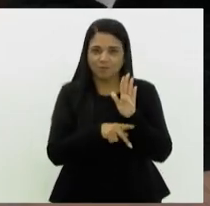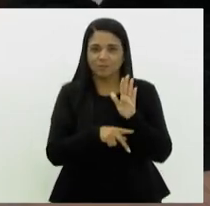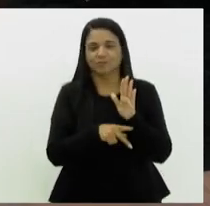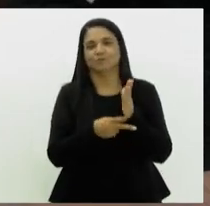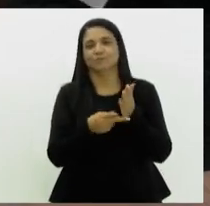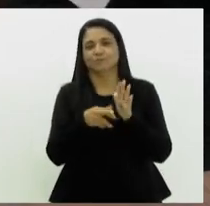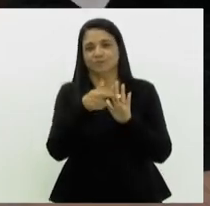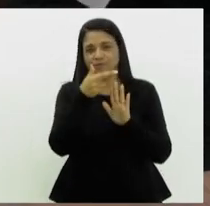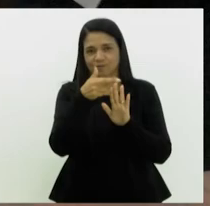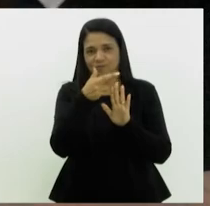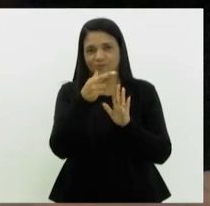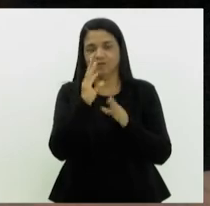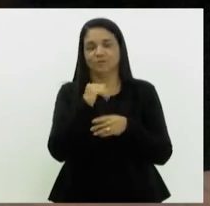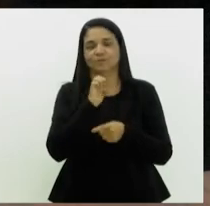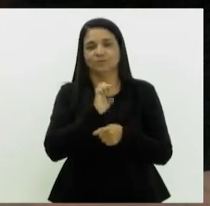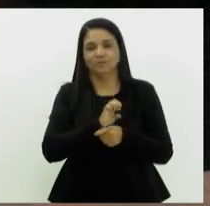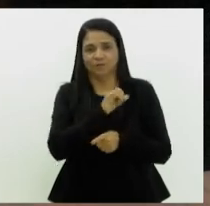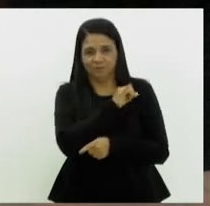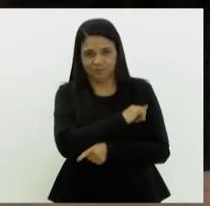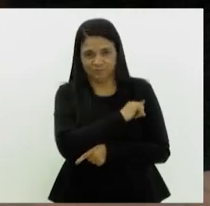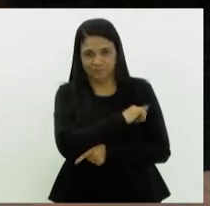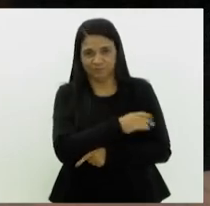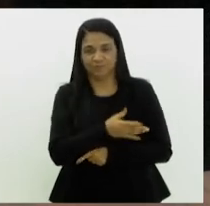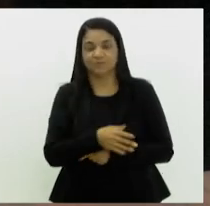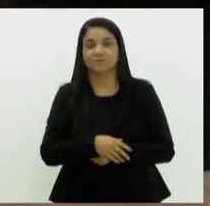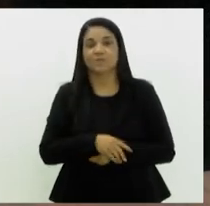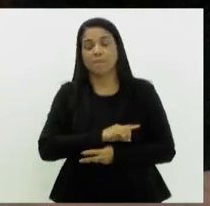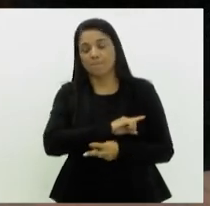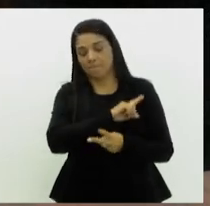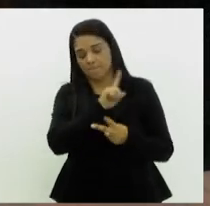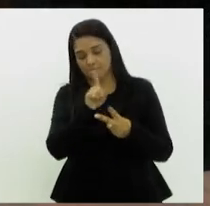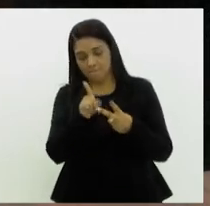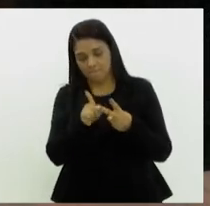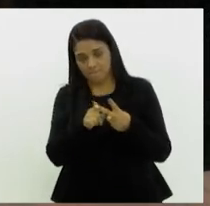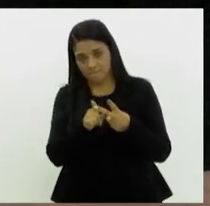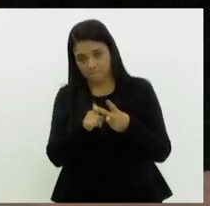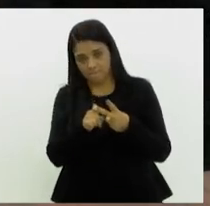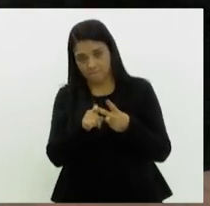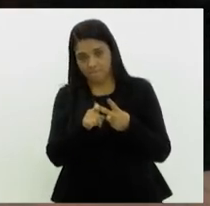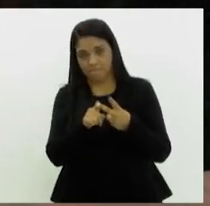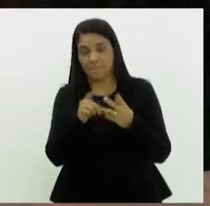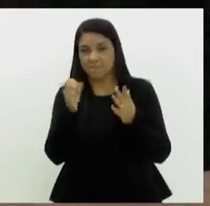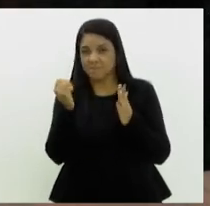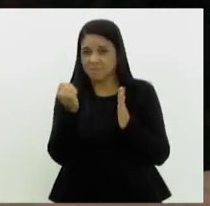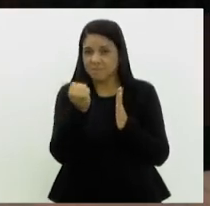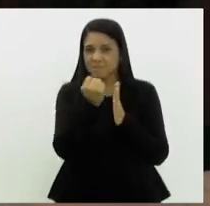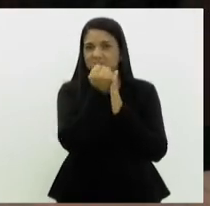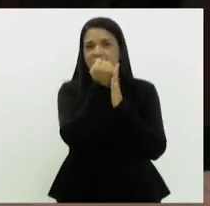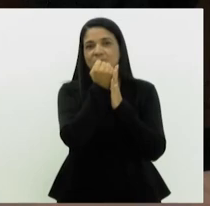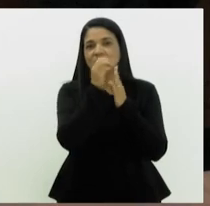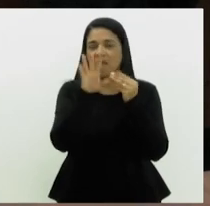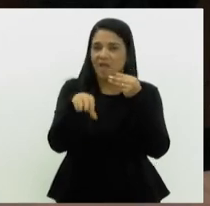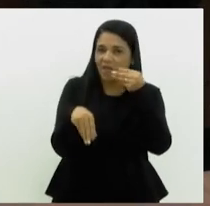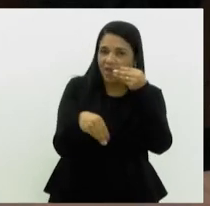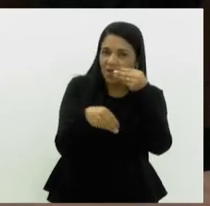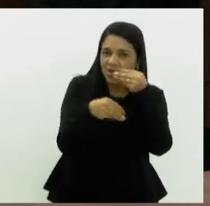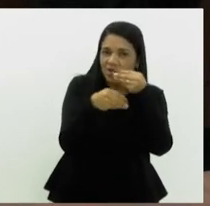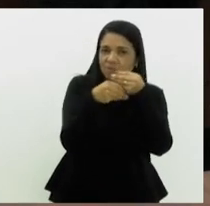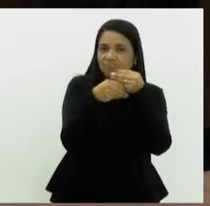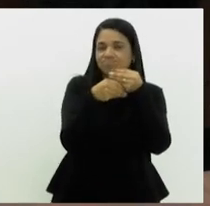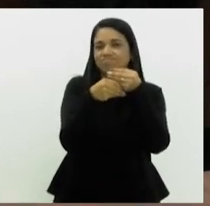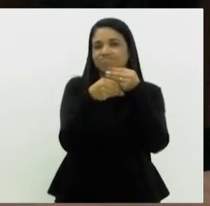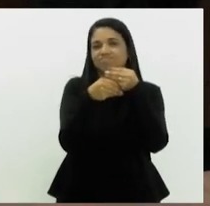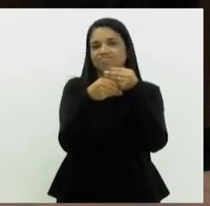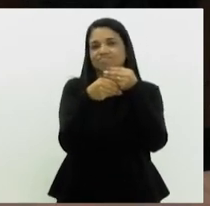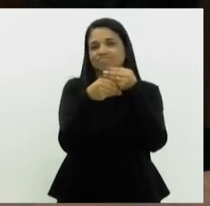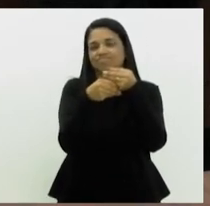Janeiro. Segundo, presidenta, destacar também a inclusão da previsão